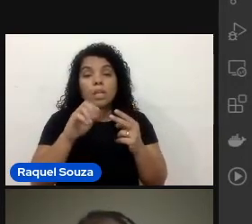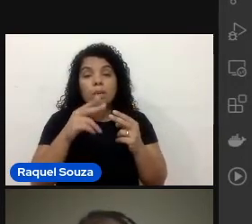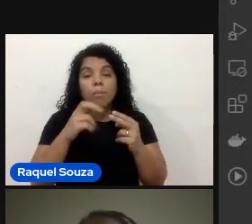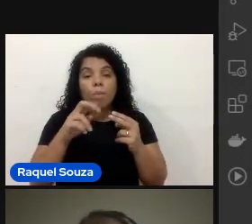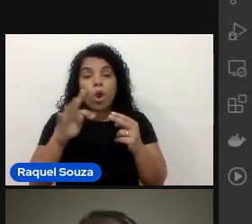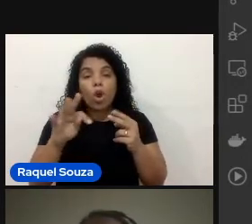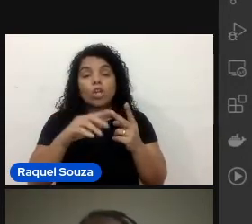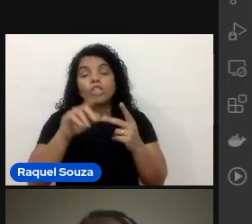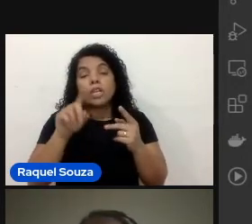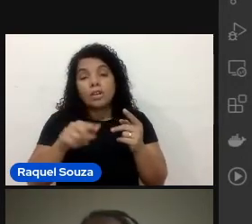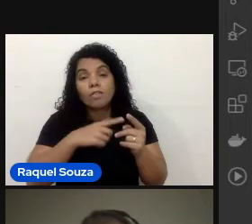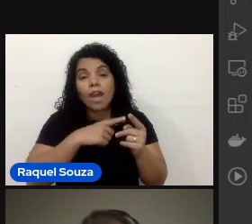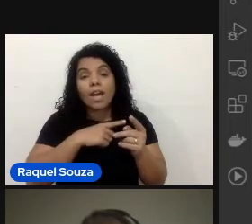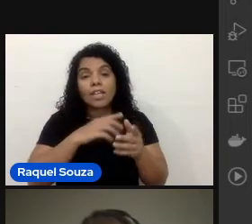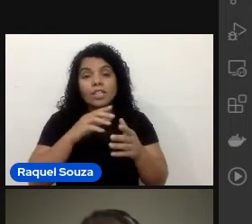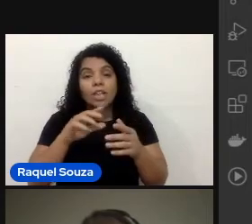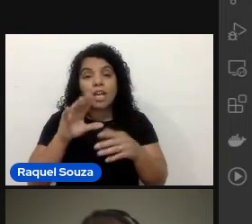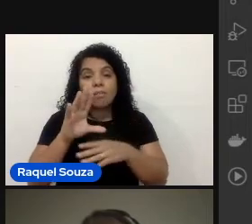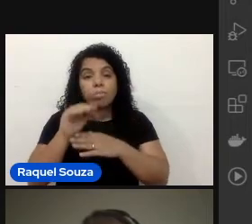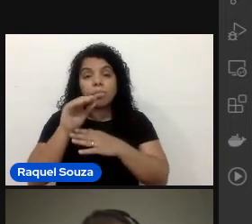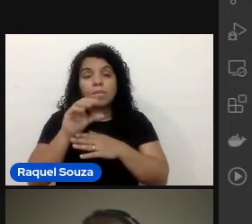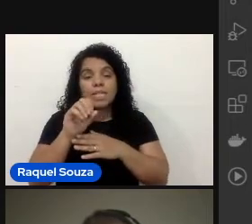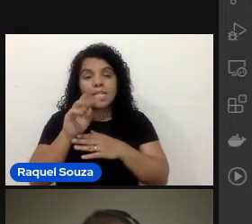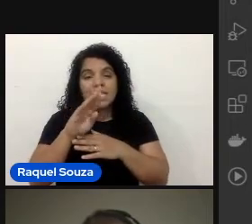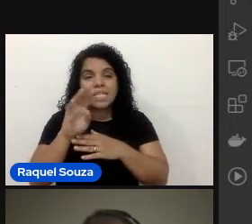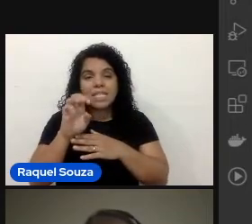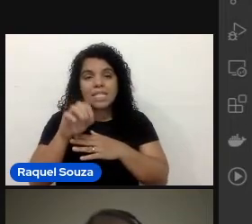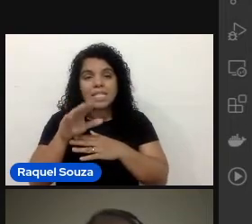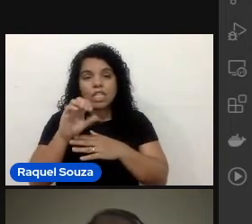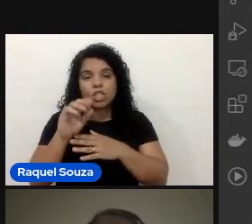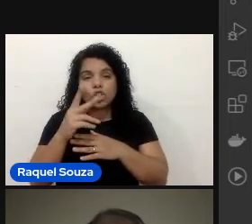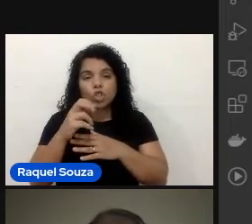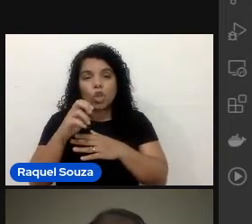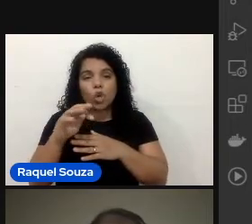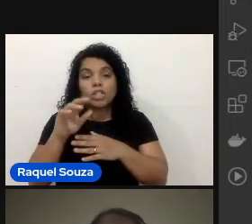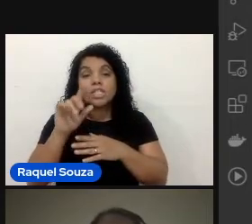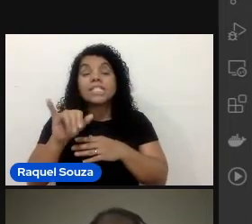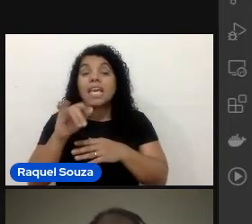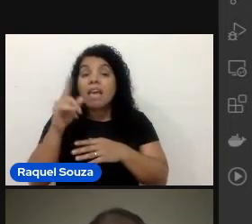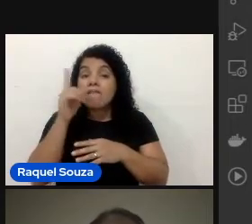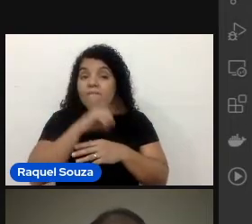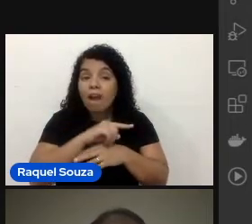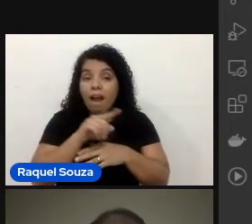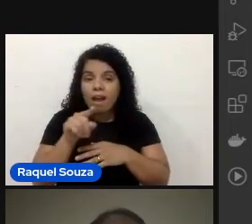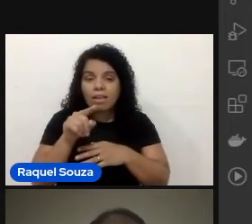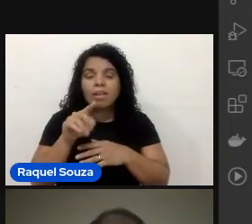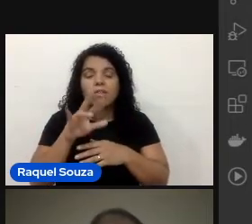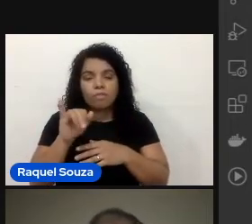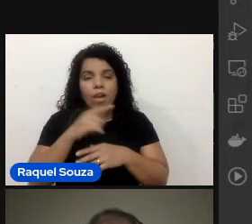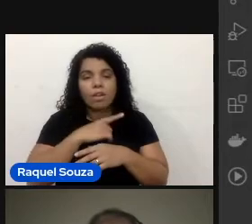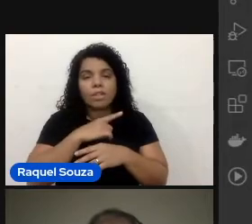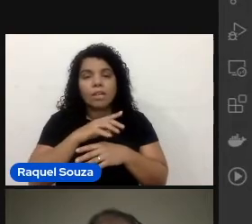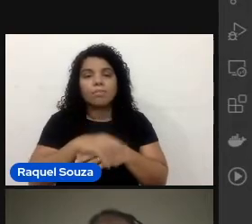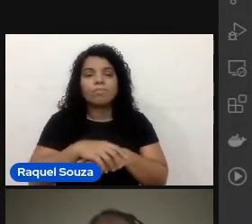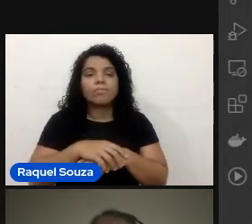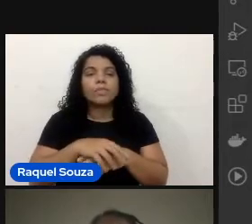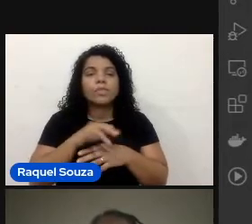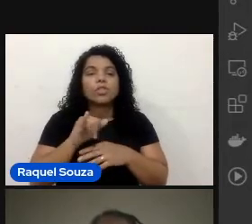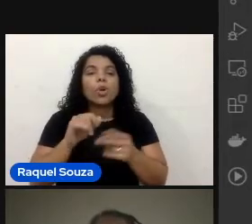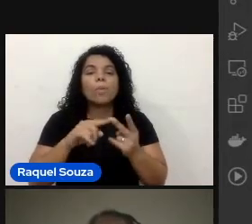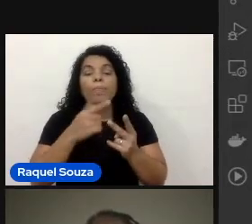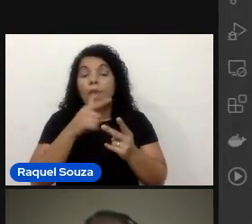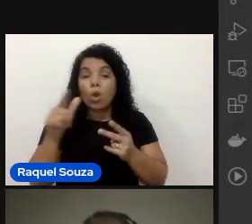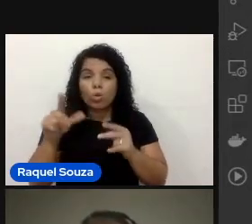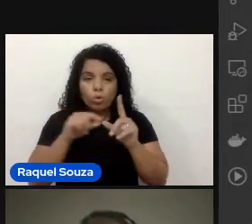tirar screenshot caso falhe, então é só você dizer only on failure, só com falha. Tem outras opções